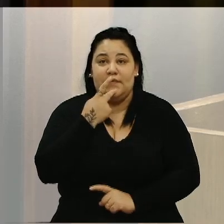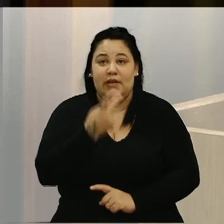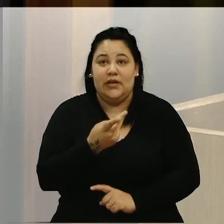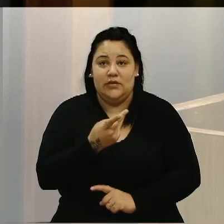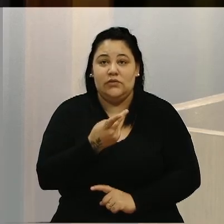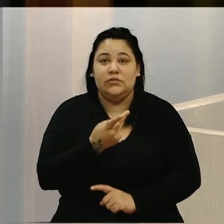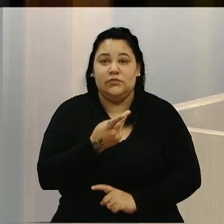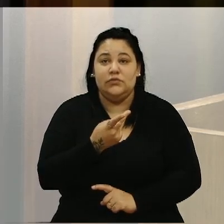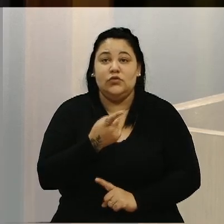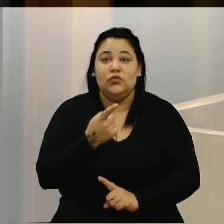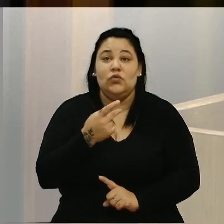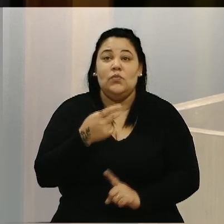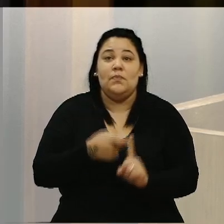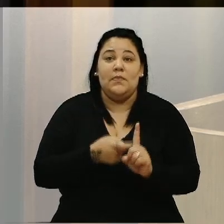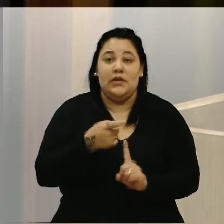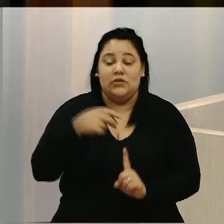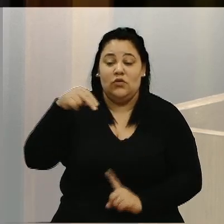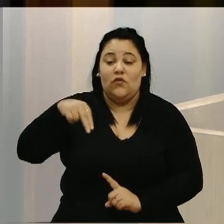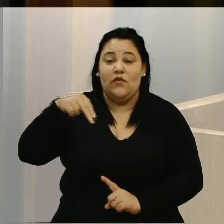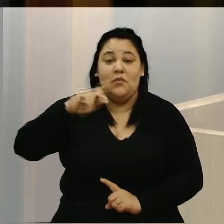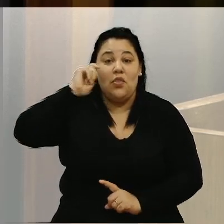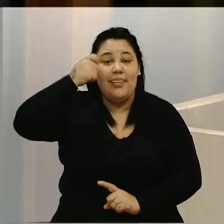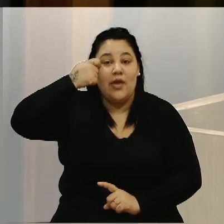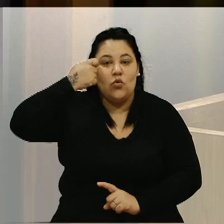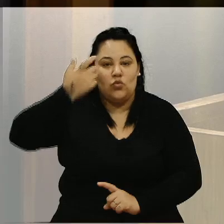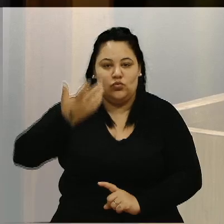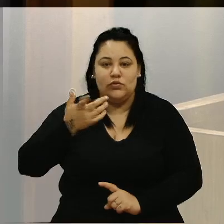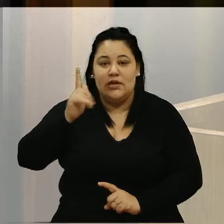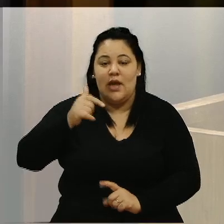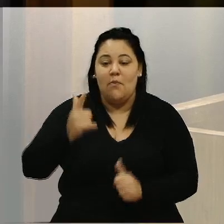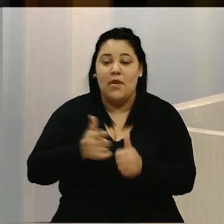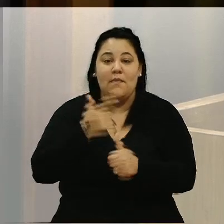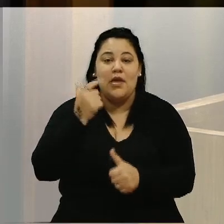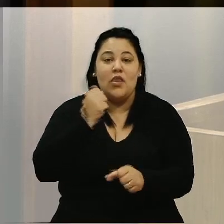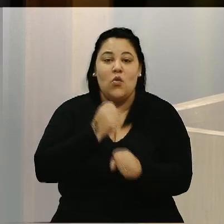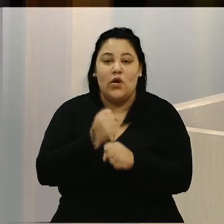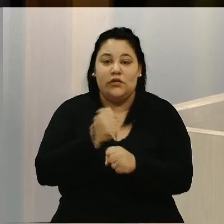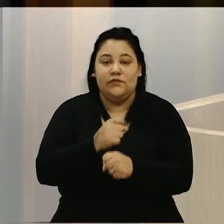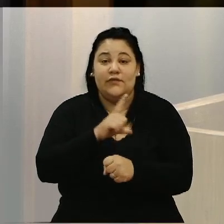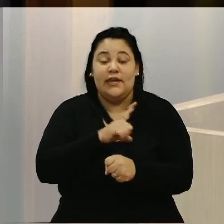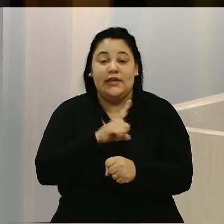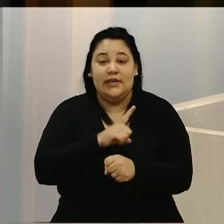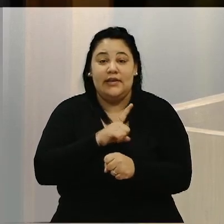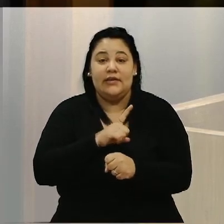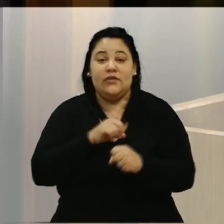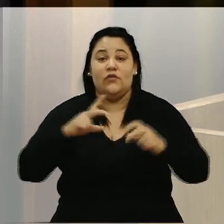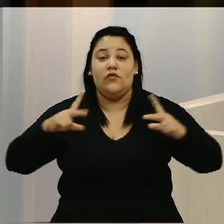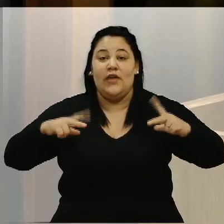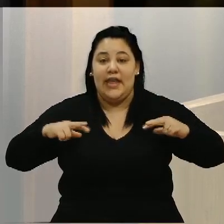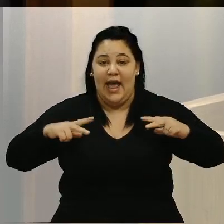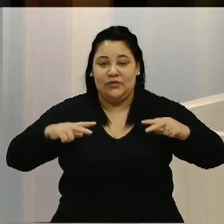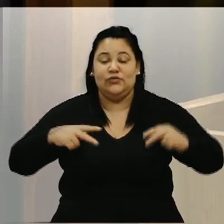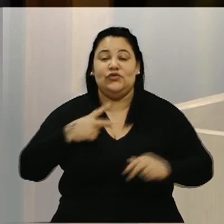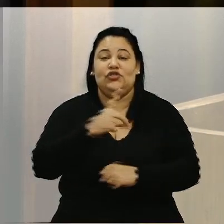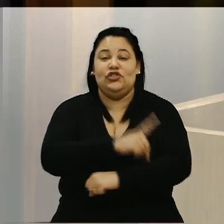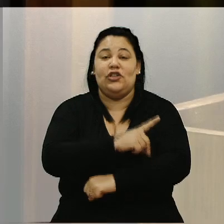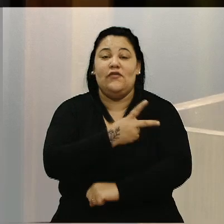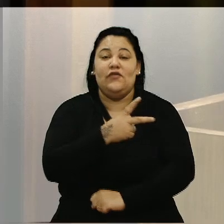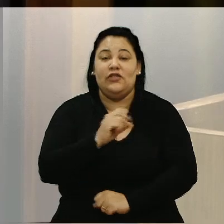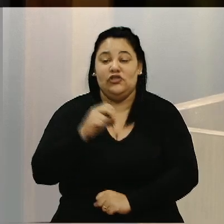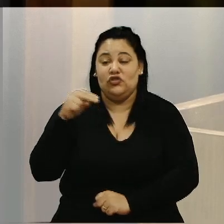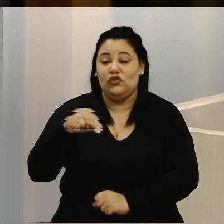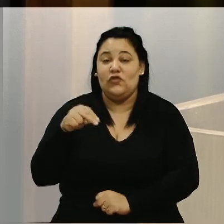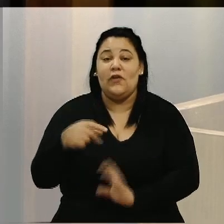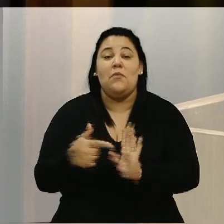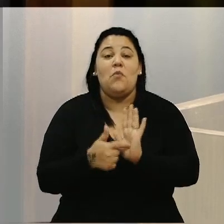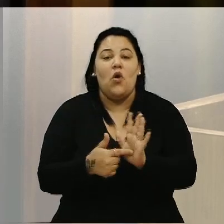Novembro Negro e que será o primeiro ano onde a gente terá um feriado no dia 20 de novembro, o que demonstra